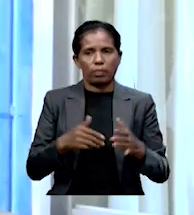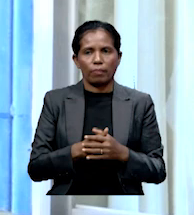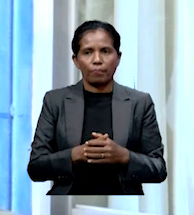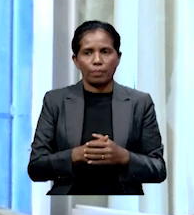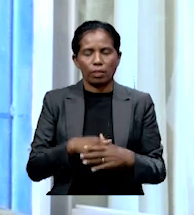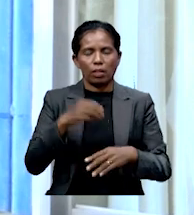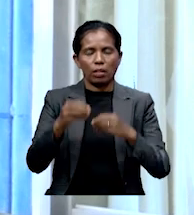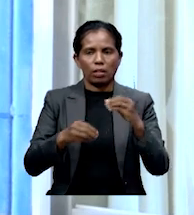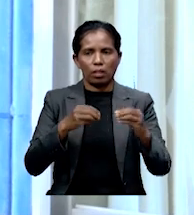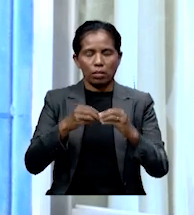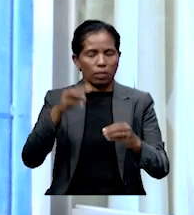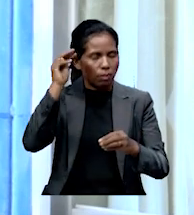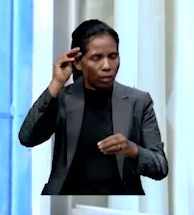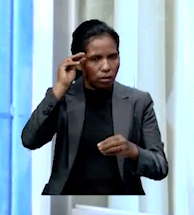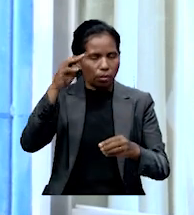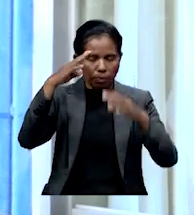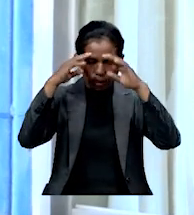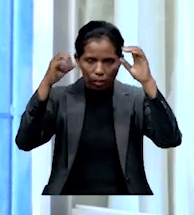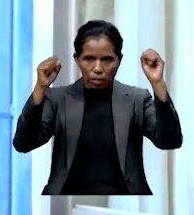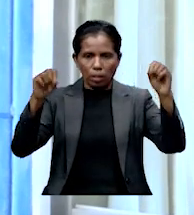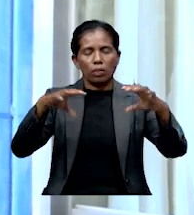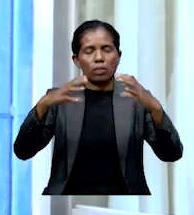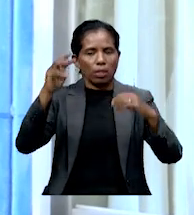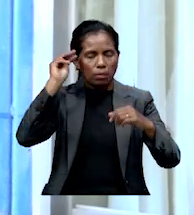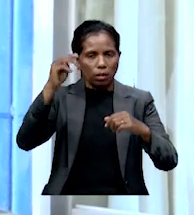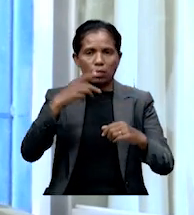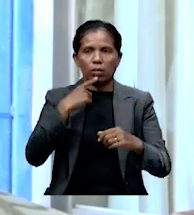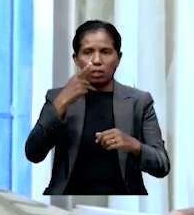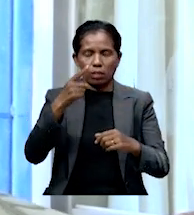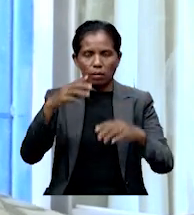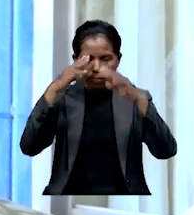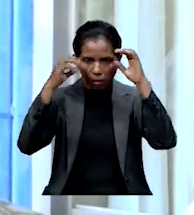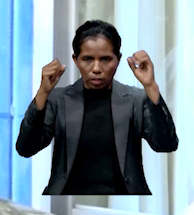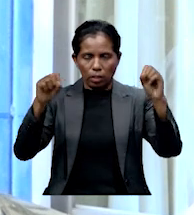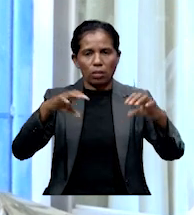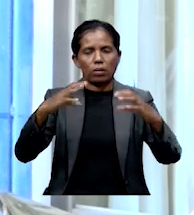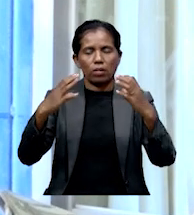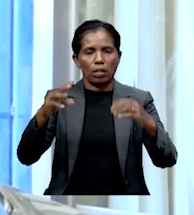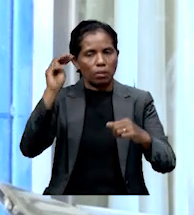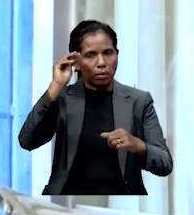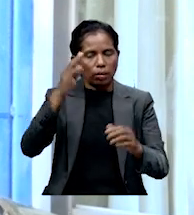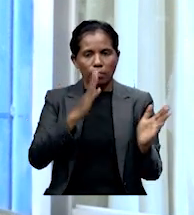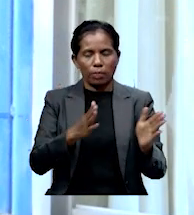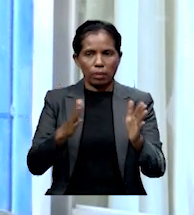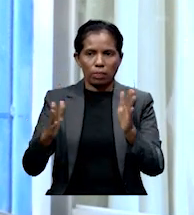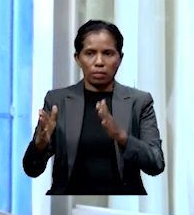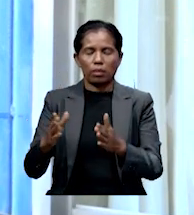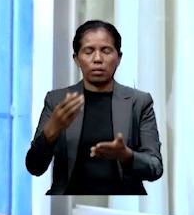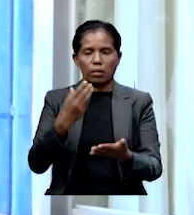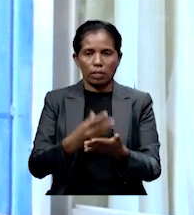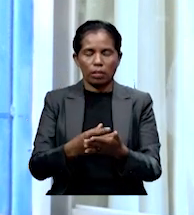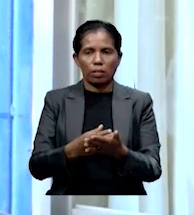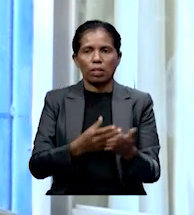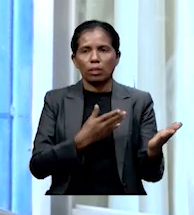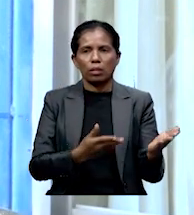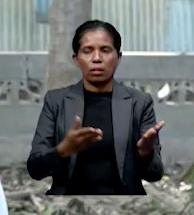Hatamba questão né, ministro, presidência, conselho, ministro explica, presidência, conselho, ministro prepara uma esboço ida,